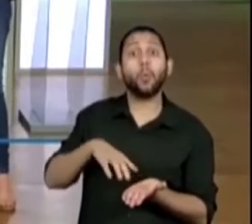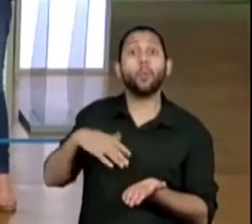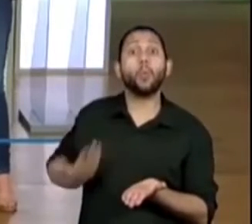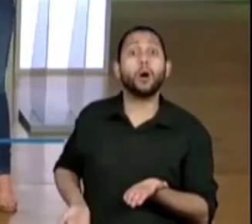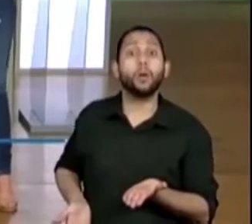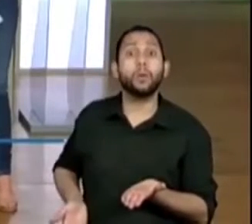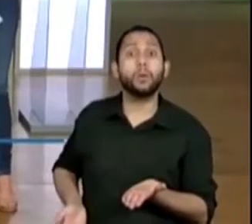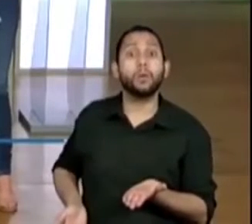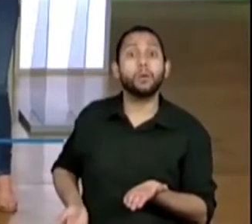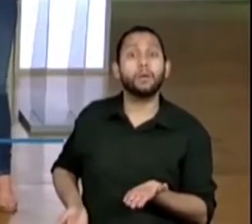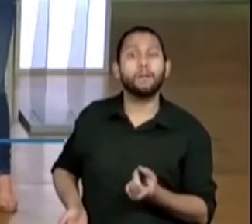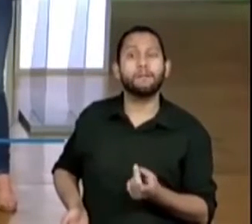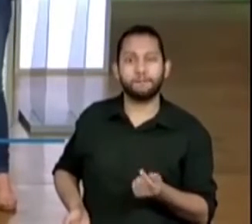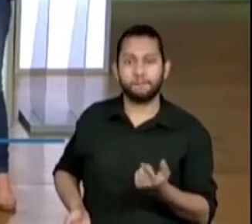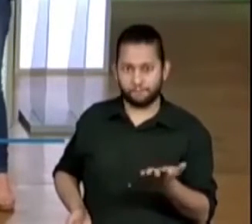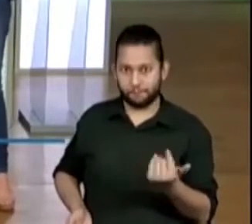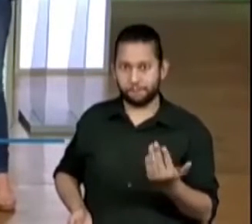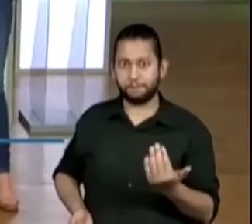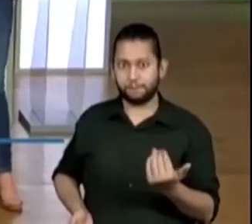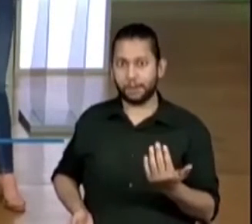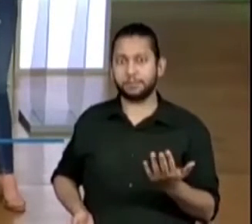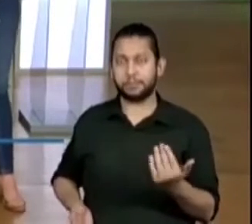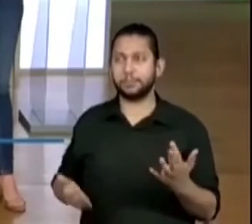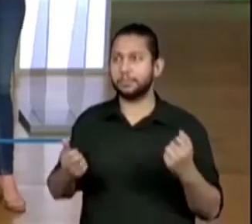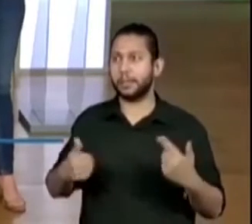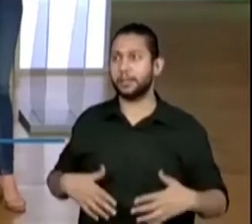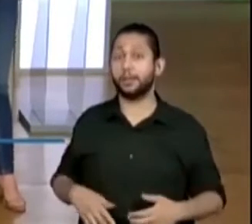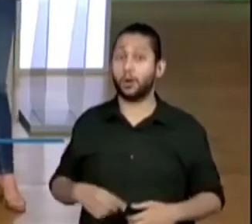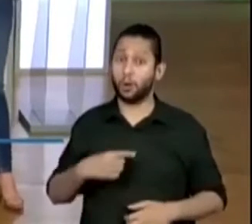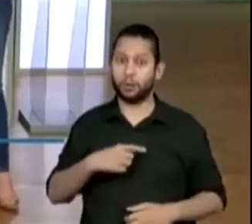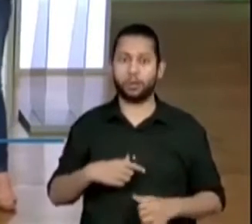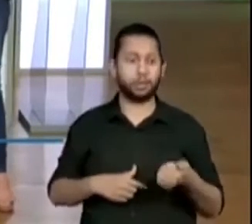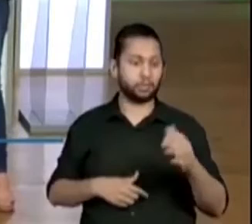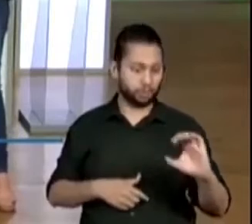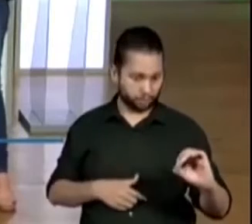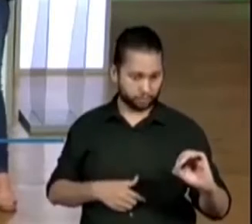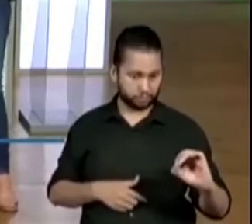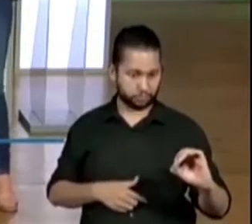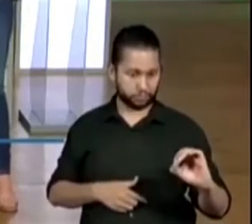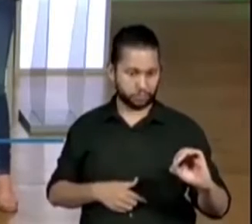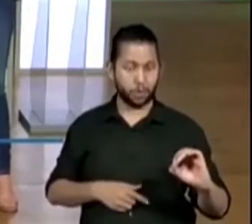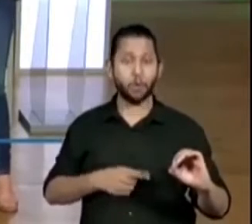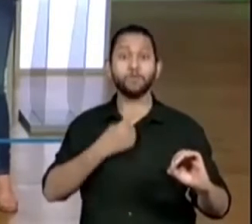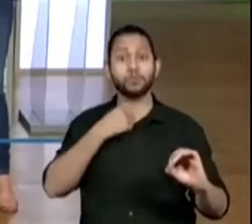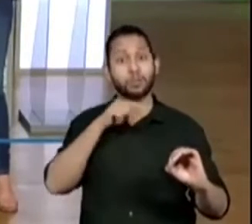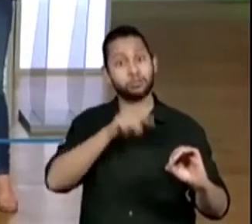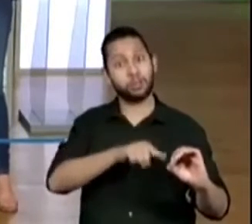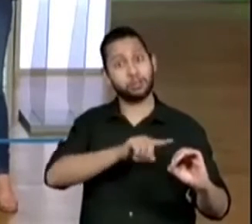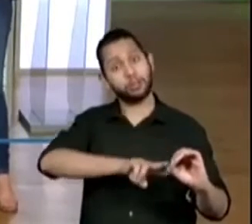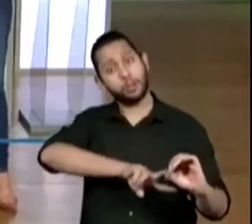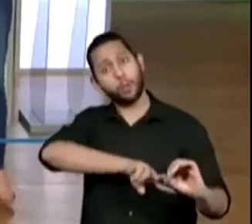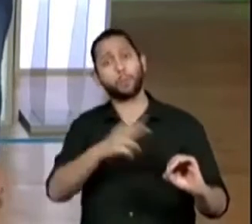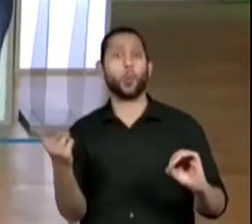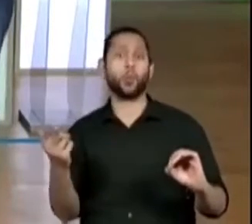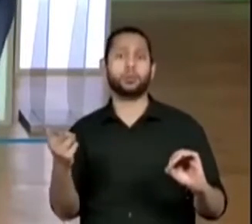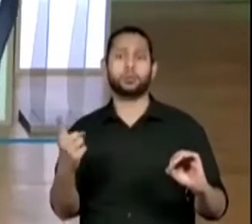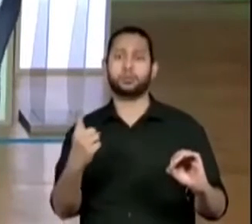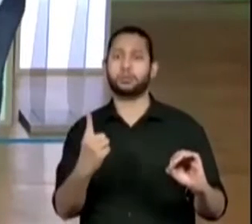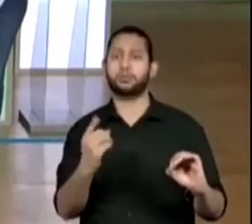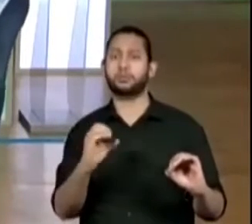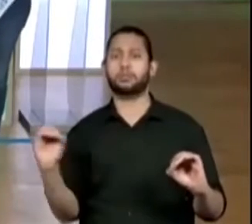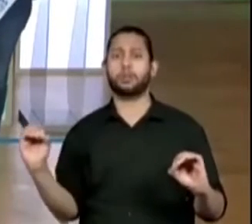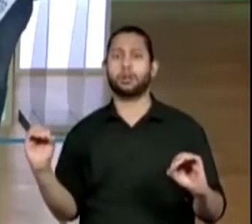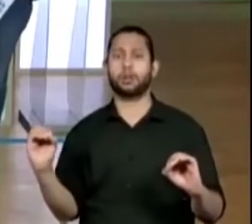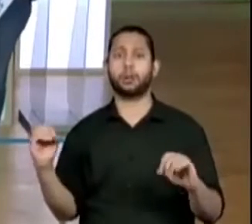gente fazer, tá? Tá bom. Então vamos lá. Eu tenho 10 e eu quero o resultado 100. Isso, eu quero transformar 10 em